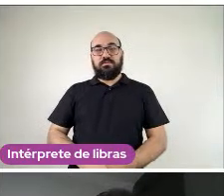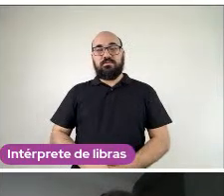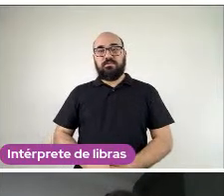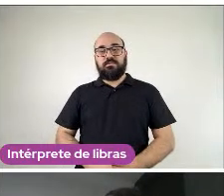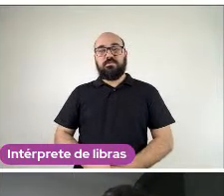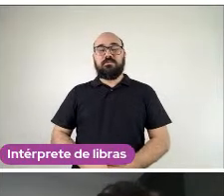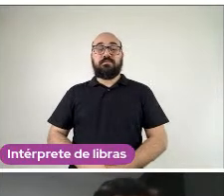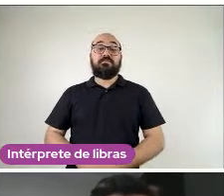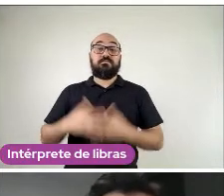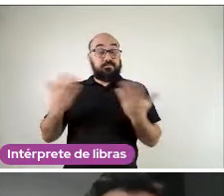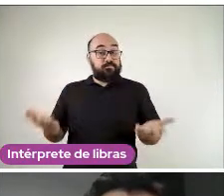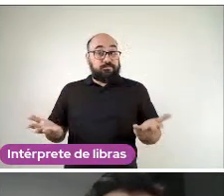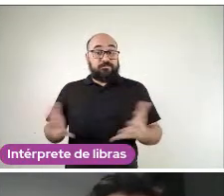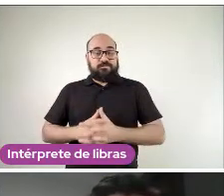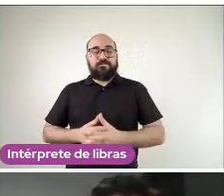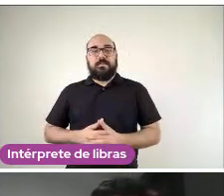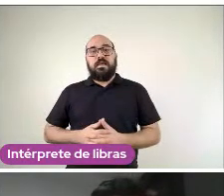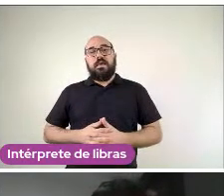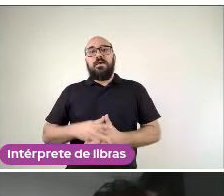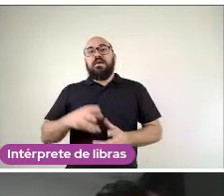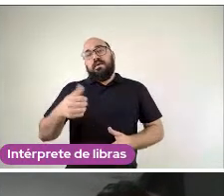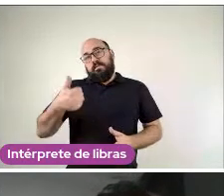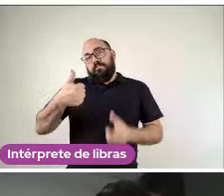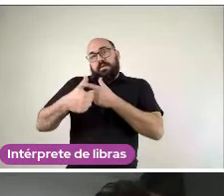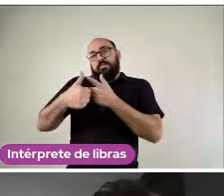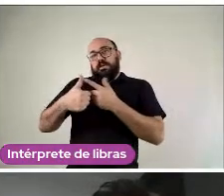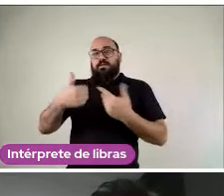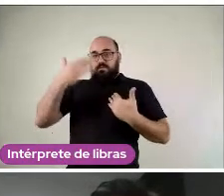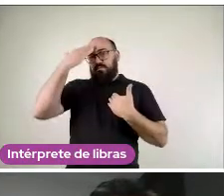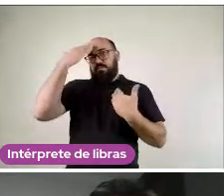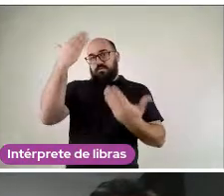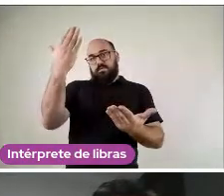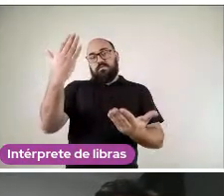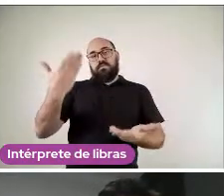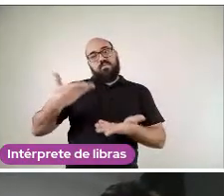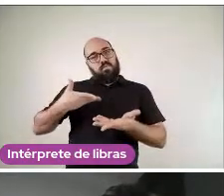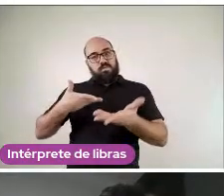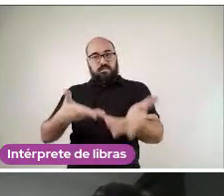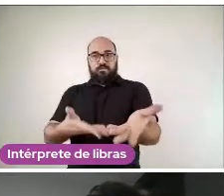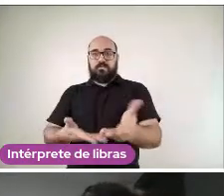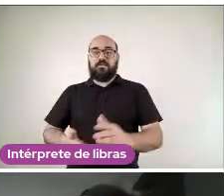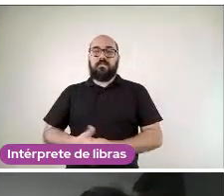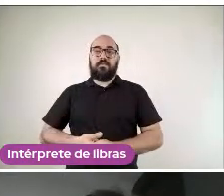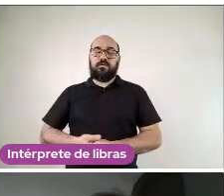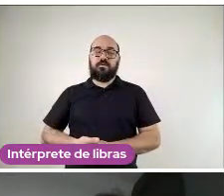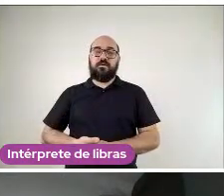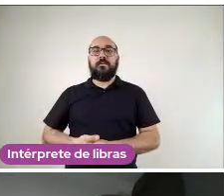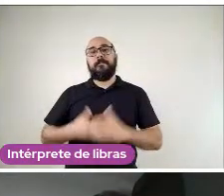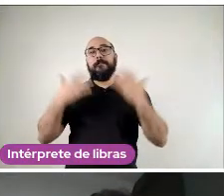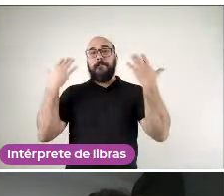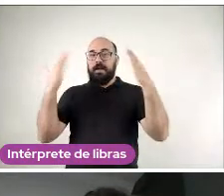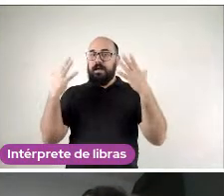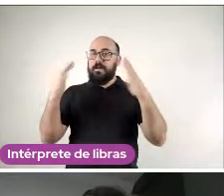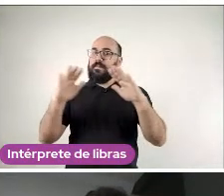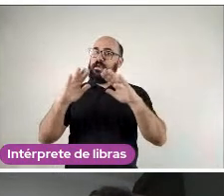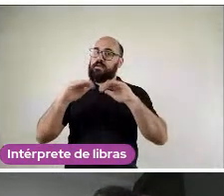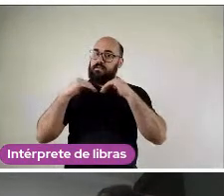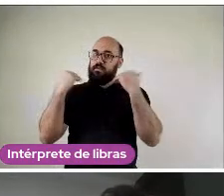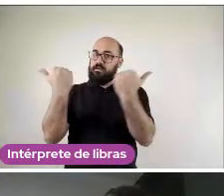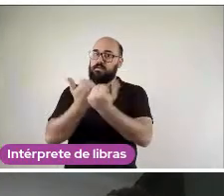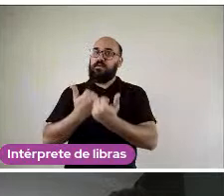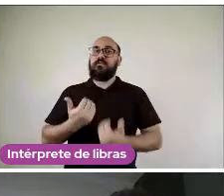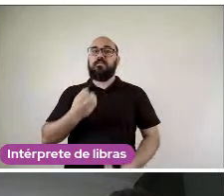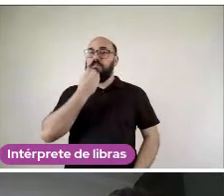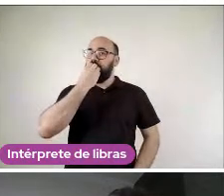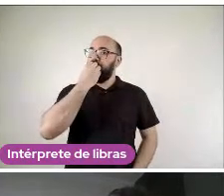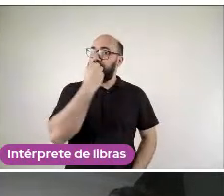Bem, primeiramente, muito obrigado pelo convite. Parabéns pelo evento, né, professora